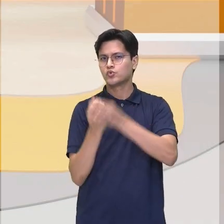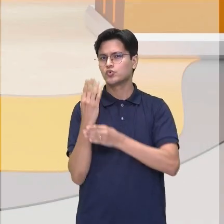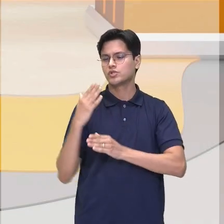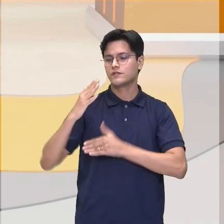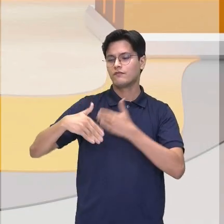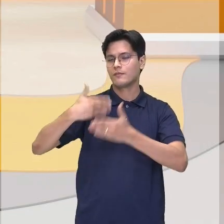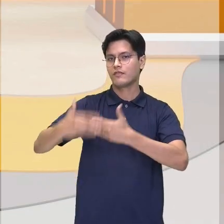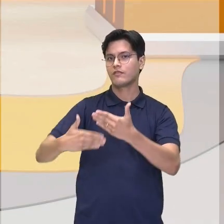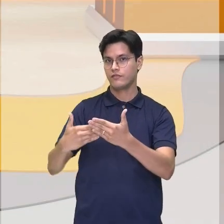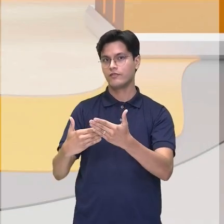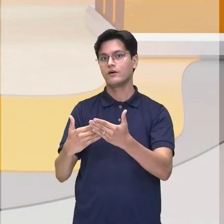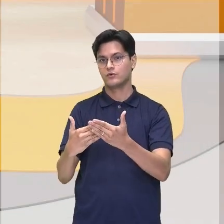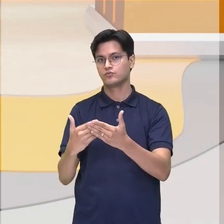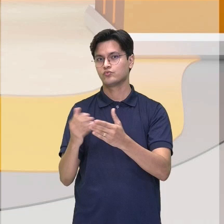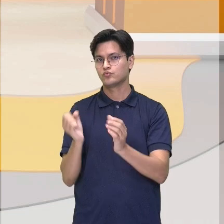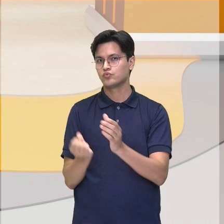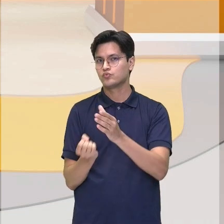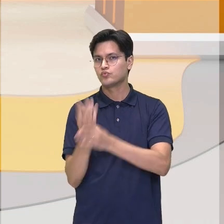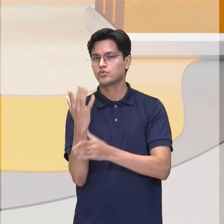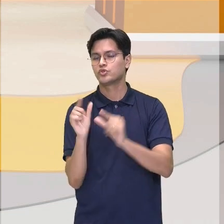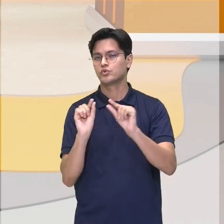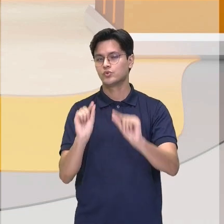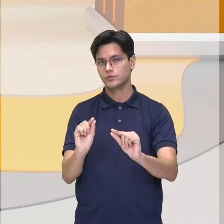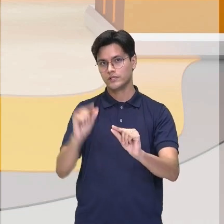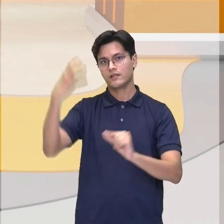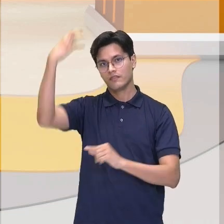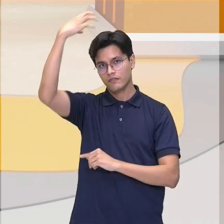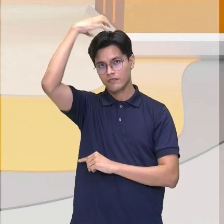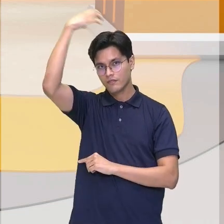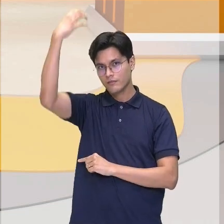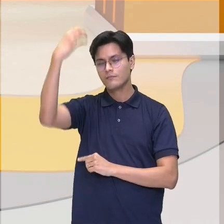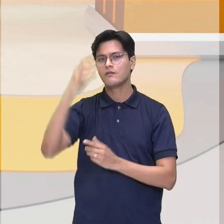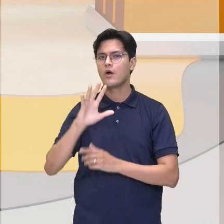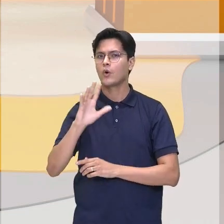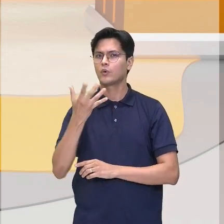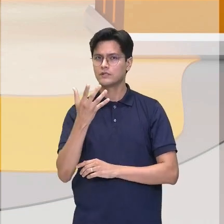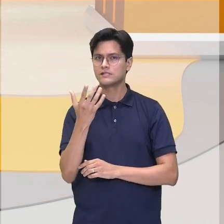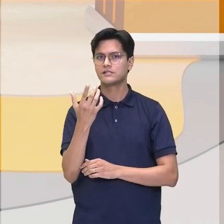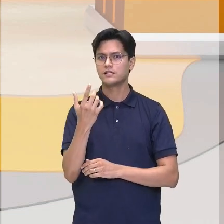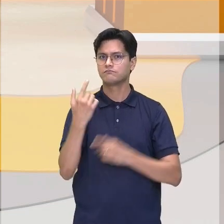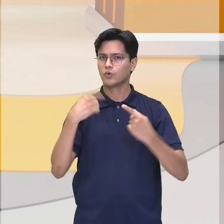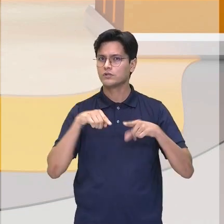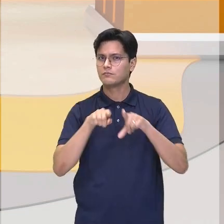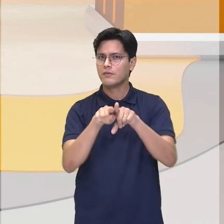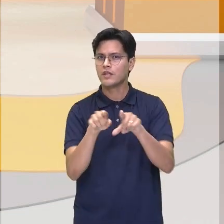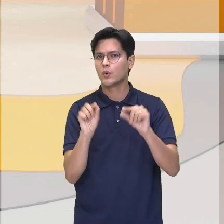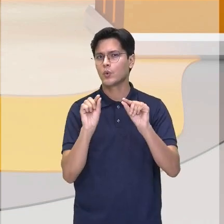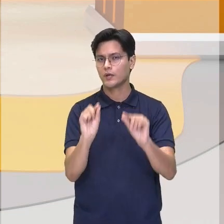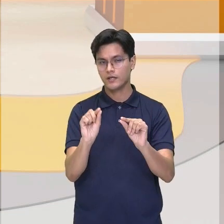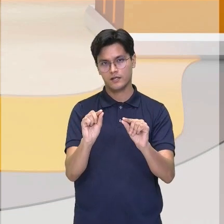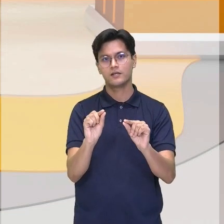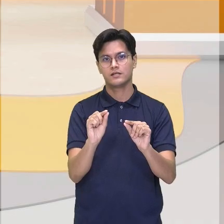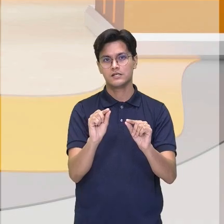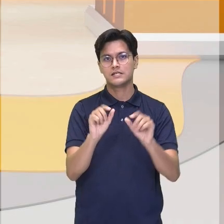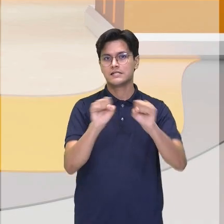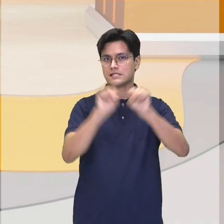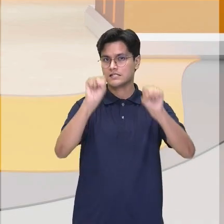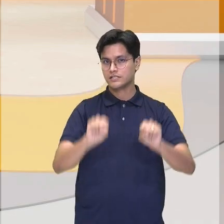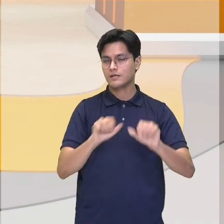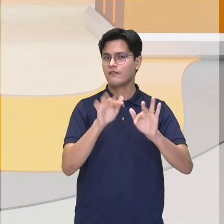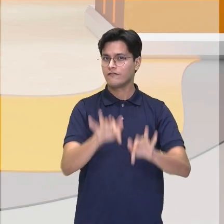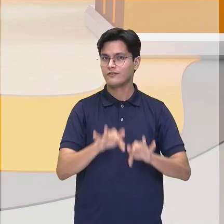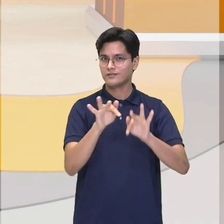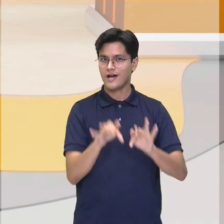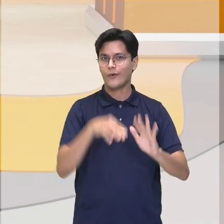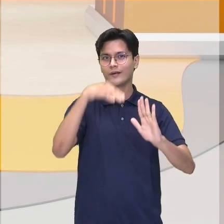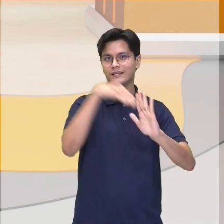vai acontecer no momento em que o sistema feudal está em crise. O que acontece nesse momento, né, professora? Alunos, vai acontecer